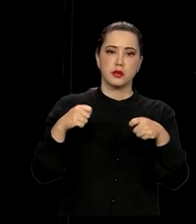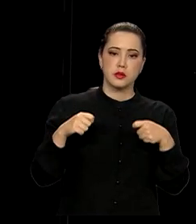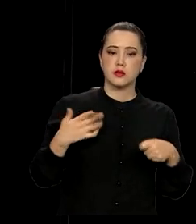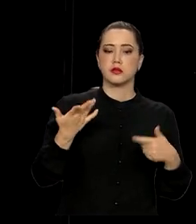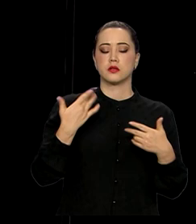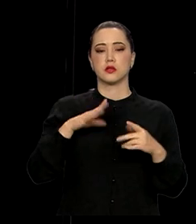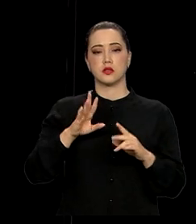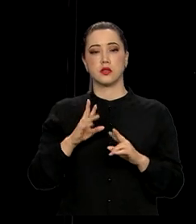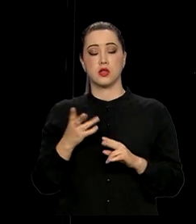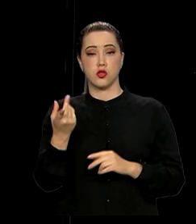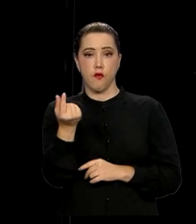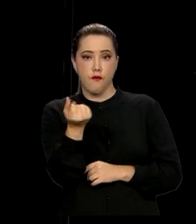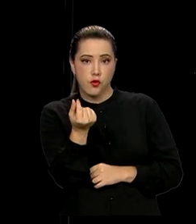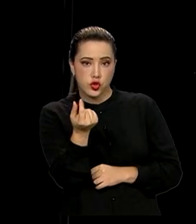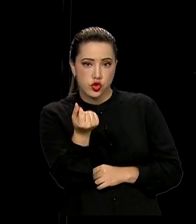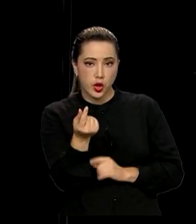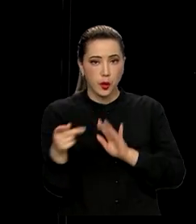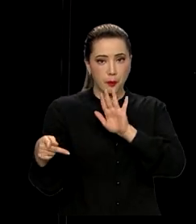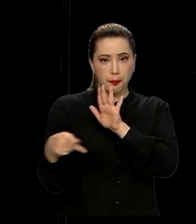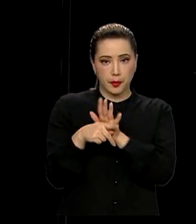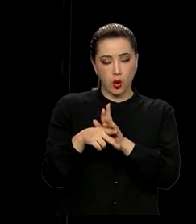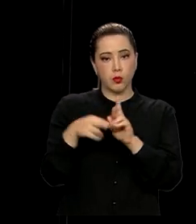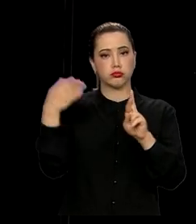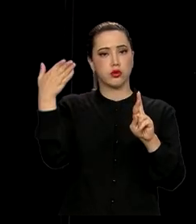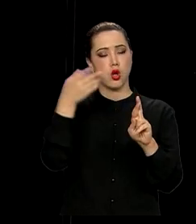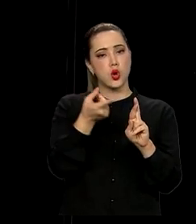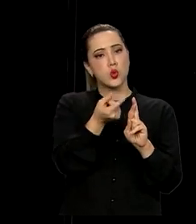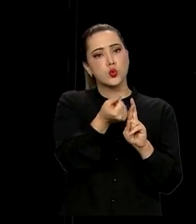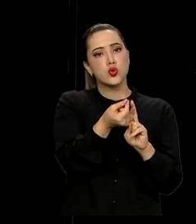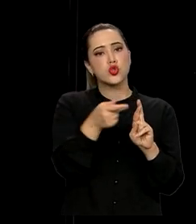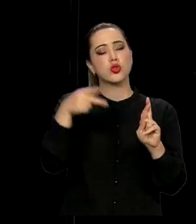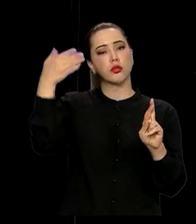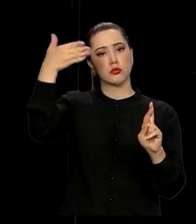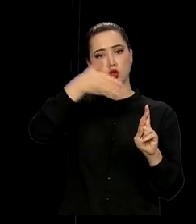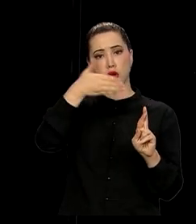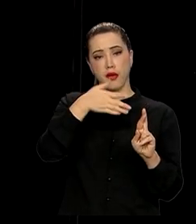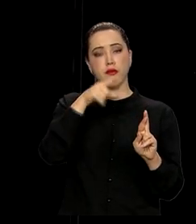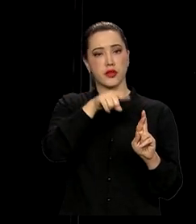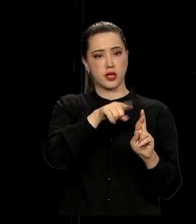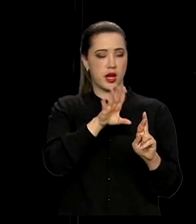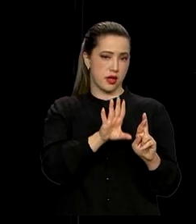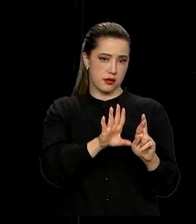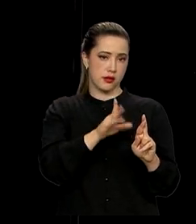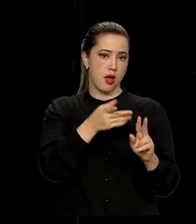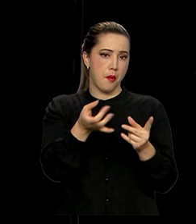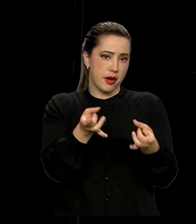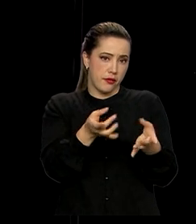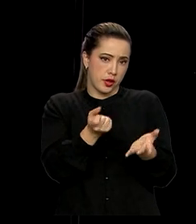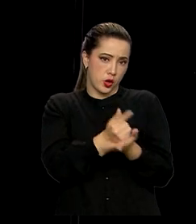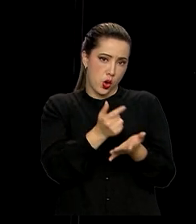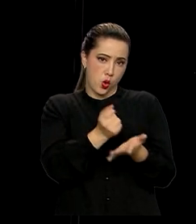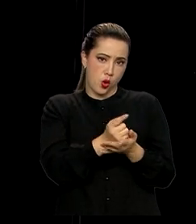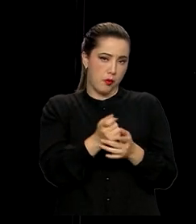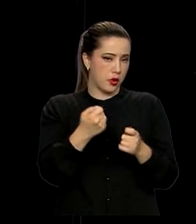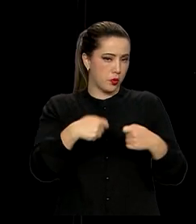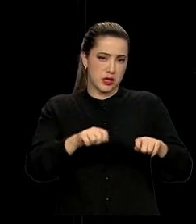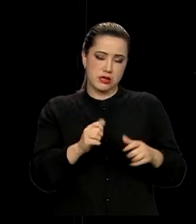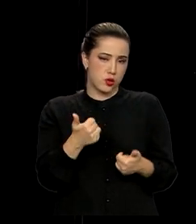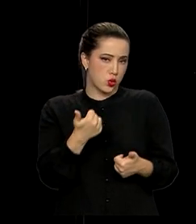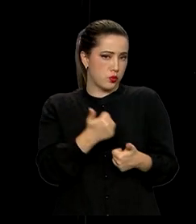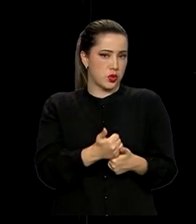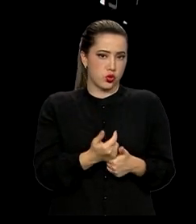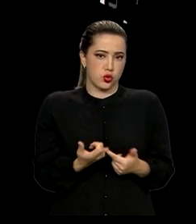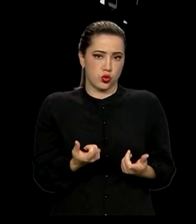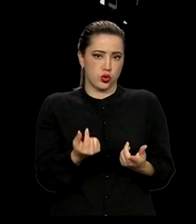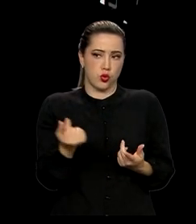de referência para o comércio entre os países membros, sem substituir as moedas nacionais. No diálogo do Fórum